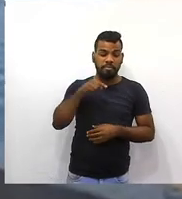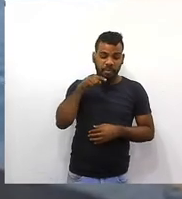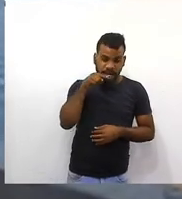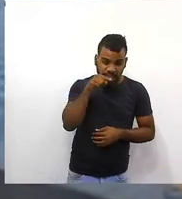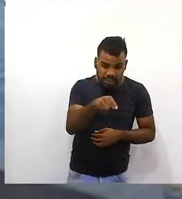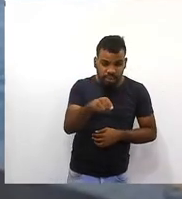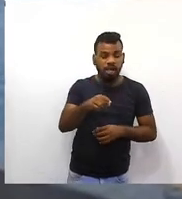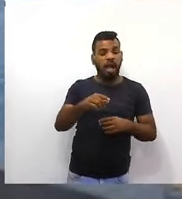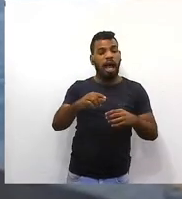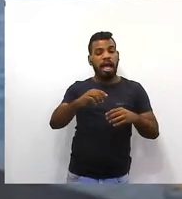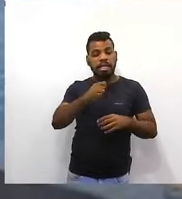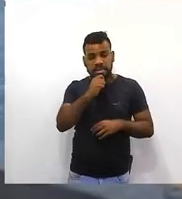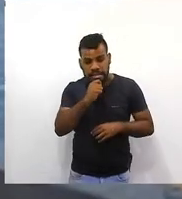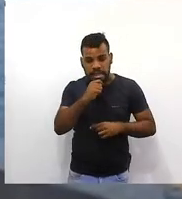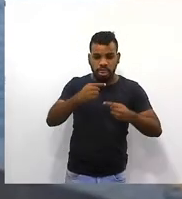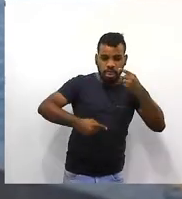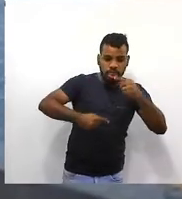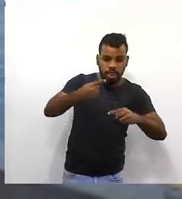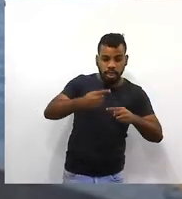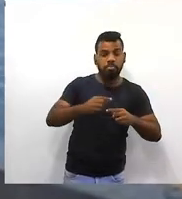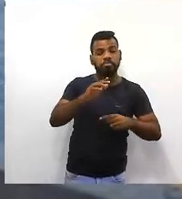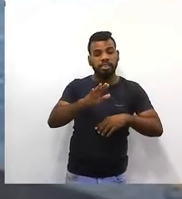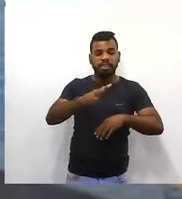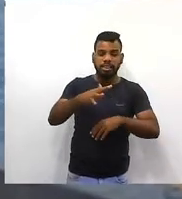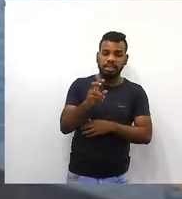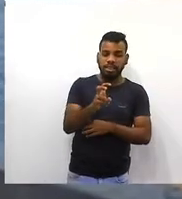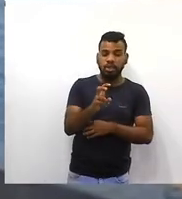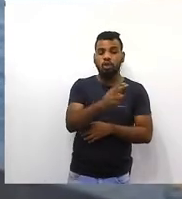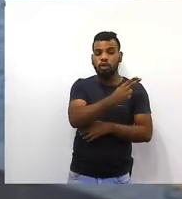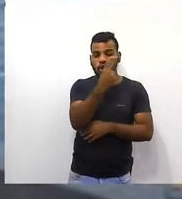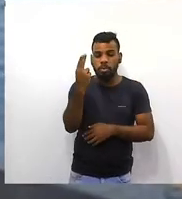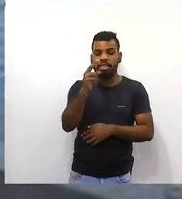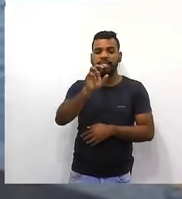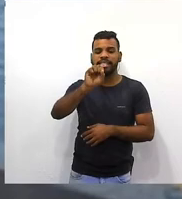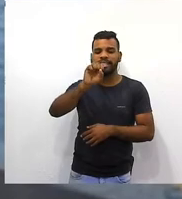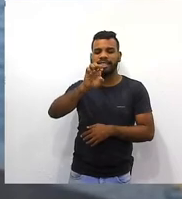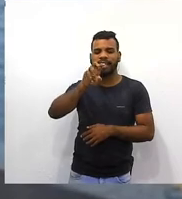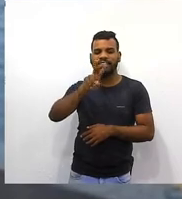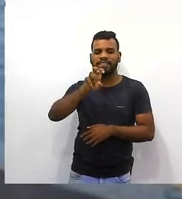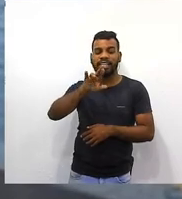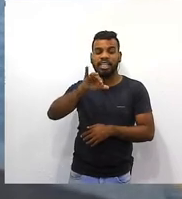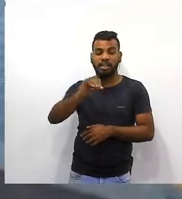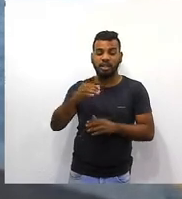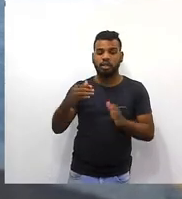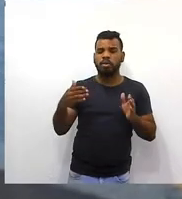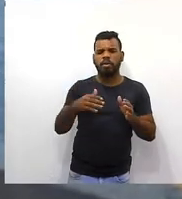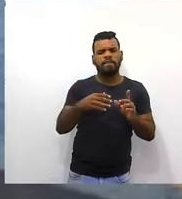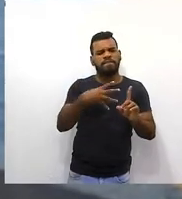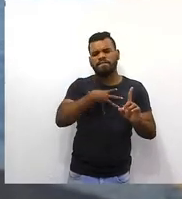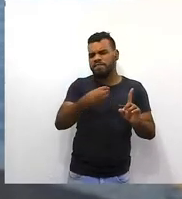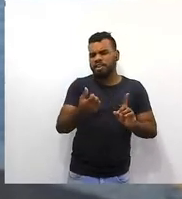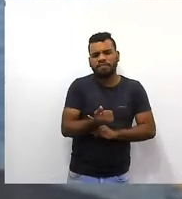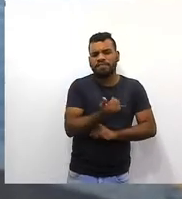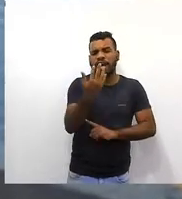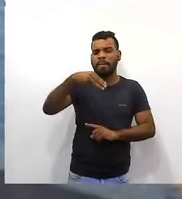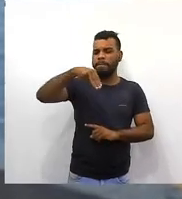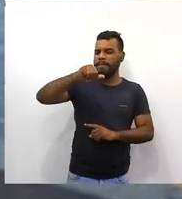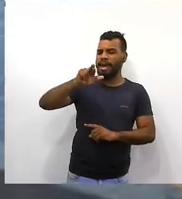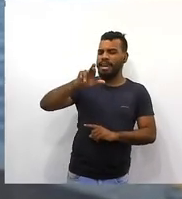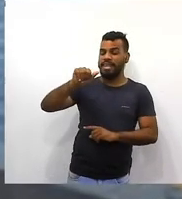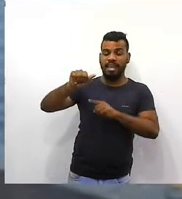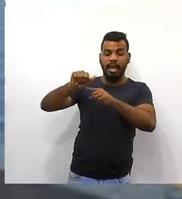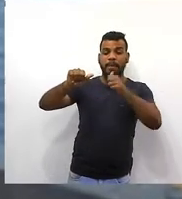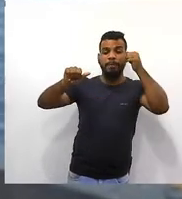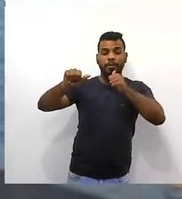pouco. E ao menos mais cinco havia, com nome de Severino, filhos de Antas Marias, mulheres de